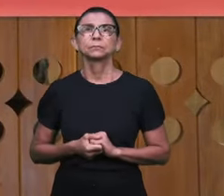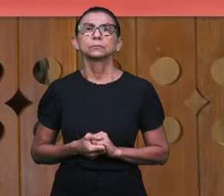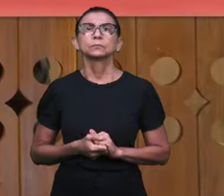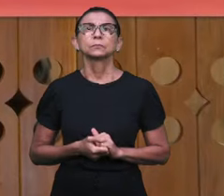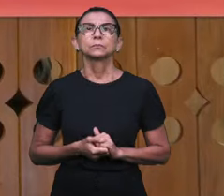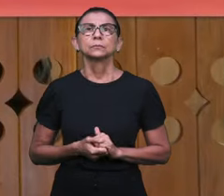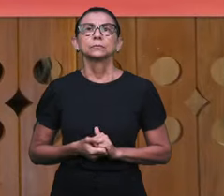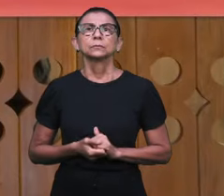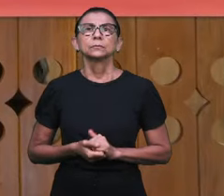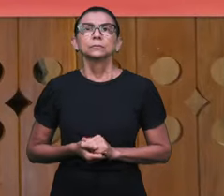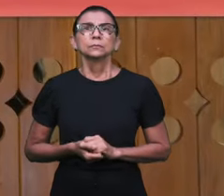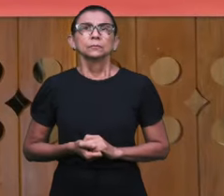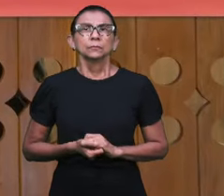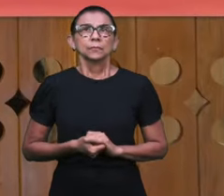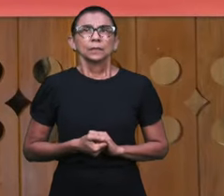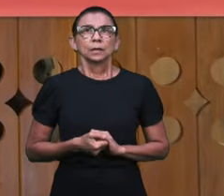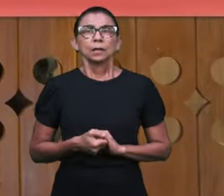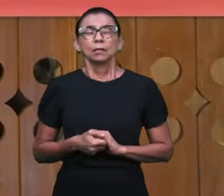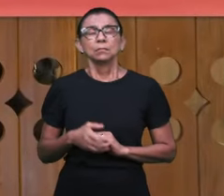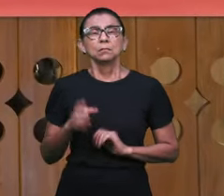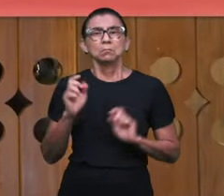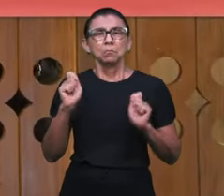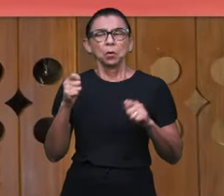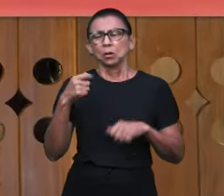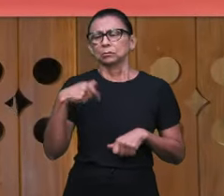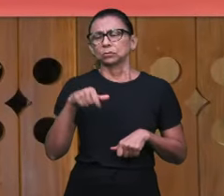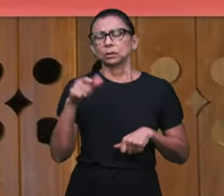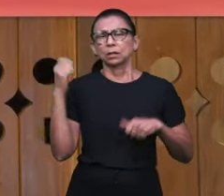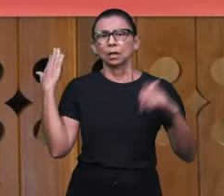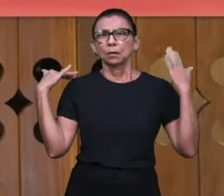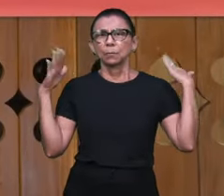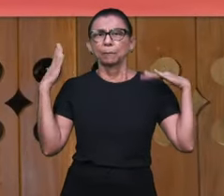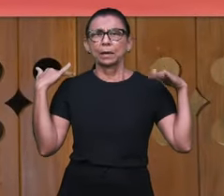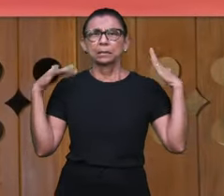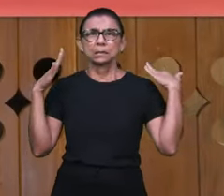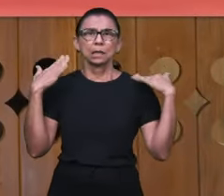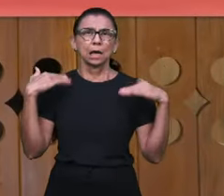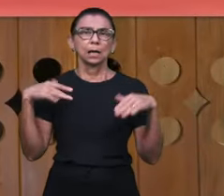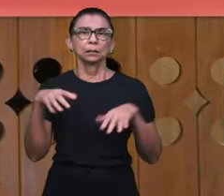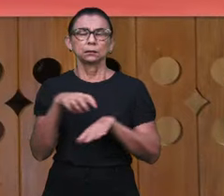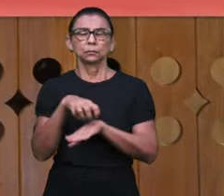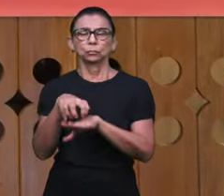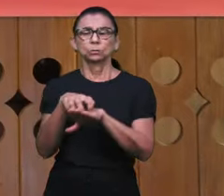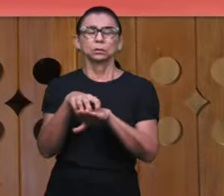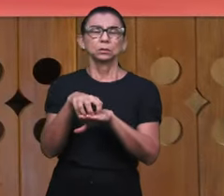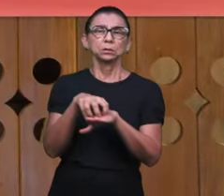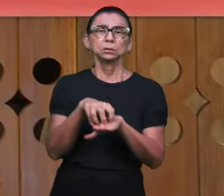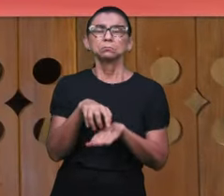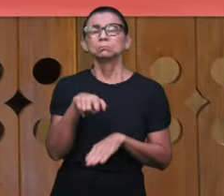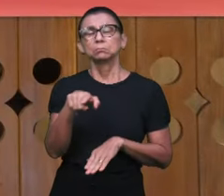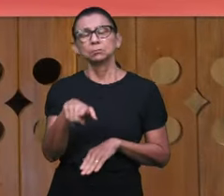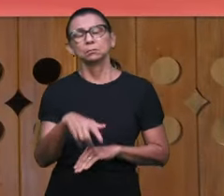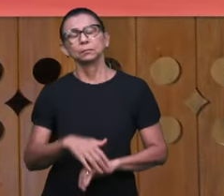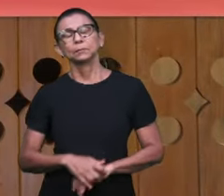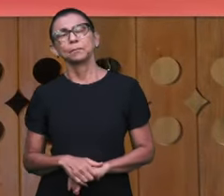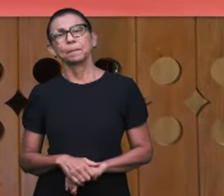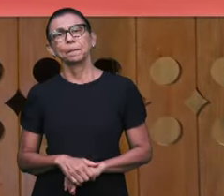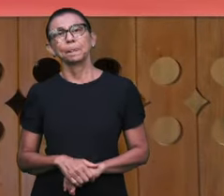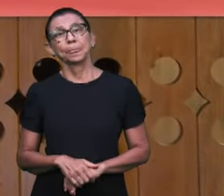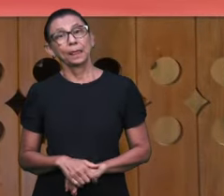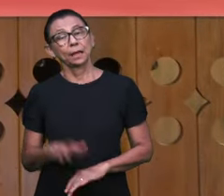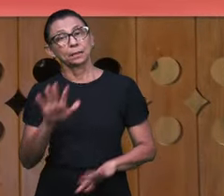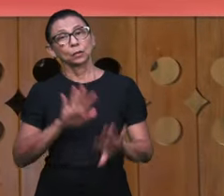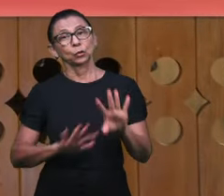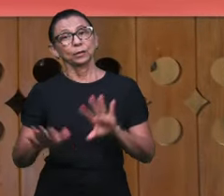um passeiozinho lá, não é problema nenhum se você conseguir se livrar dos ataques. Mas a